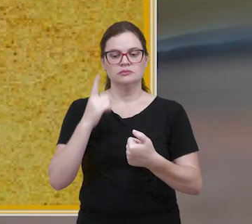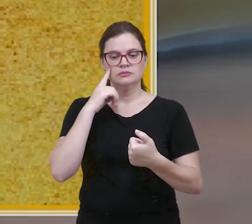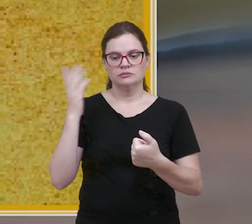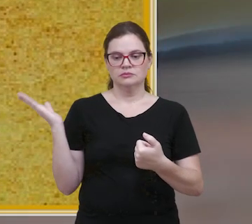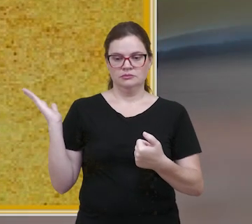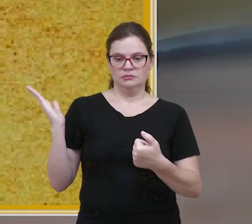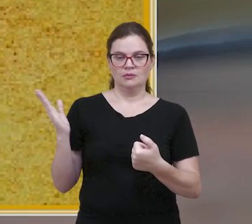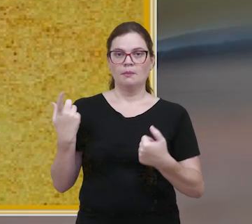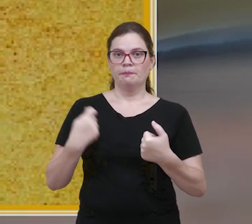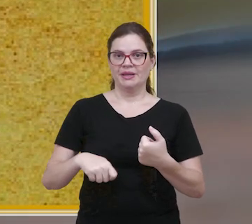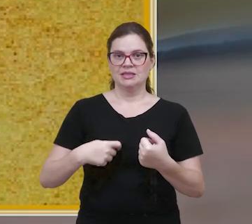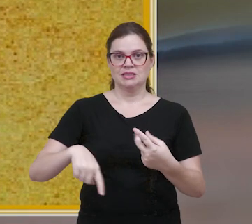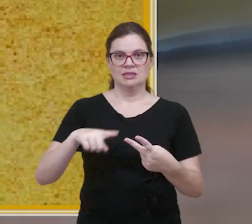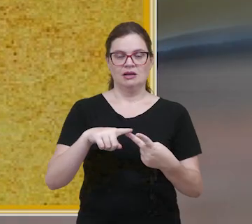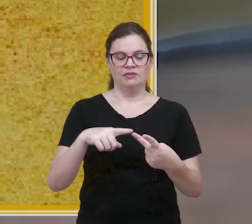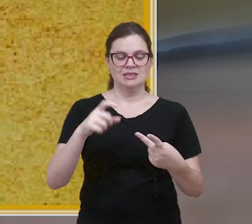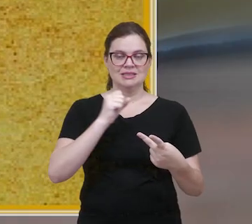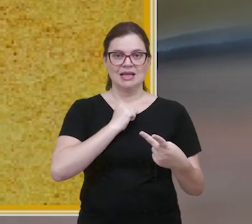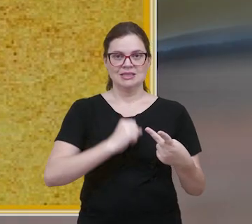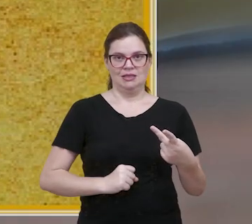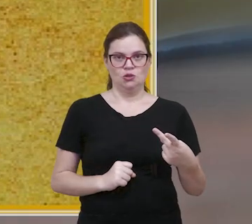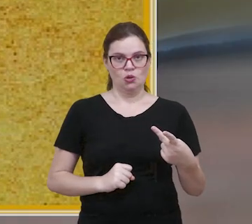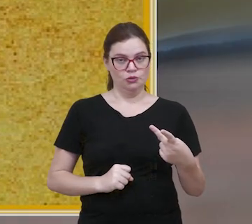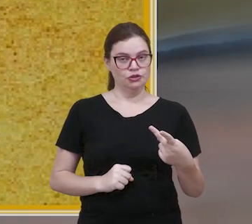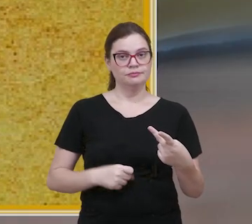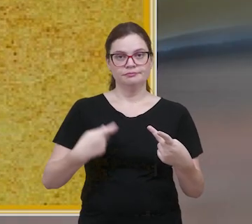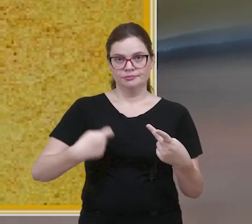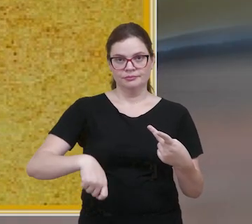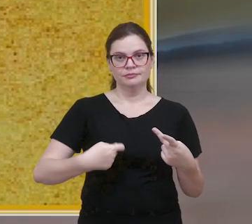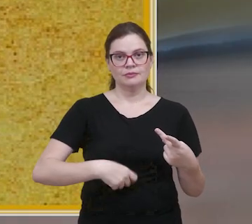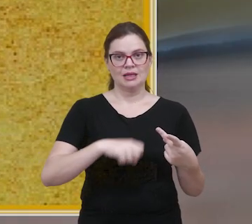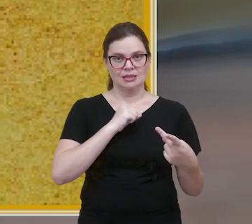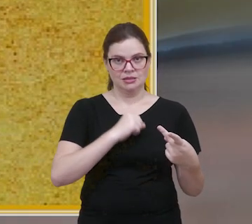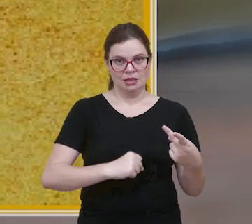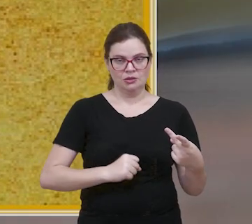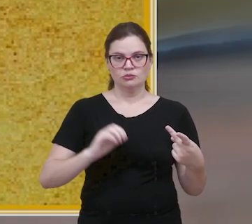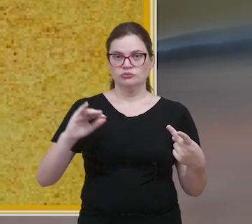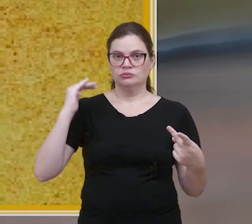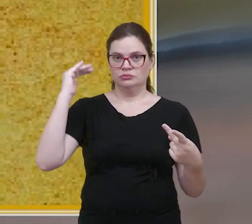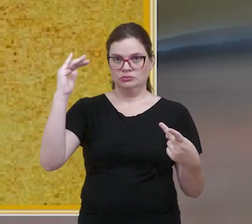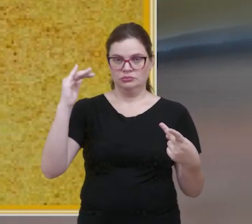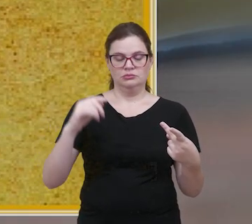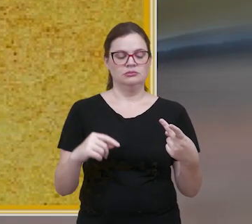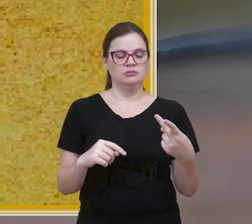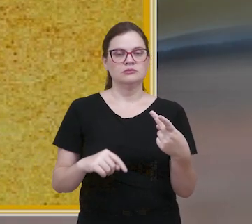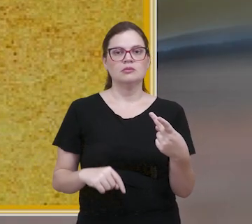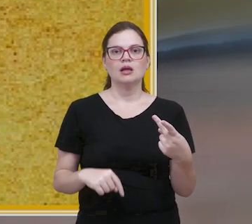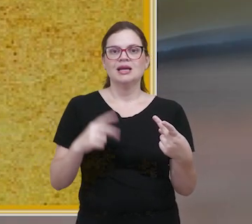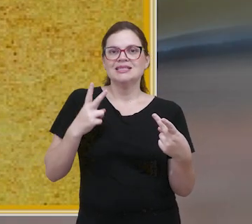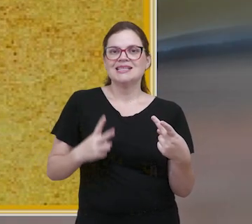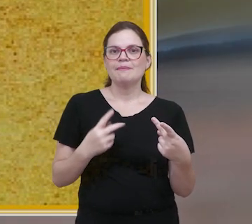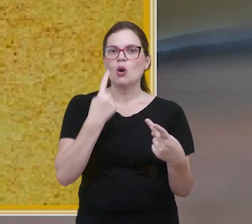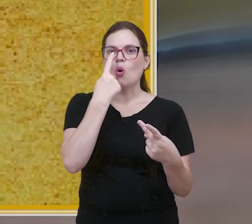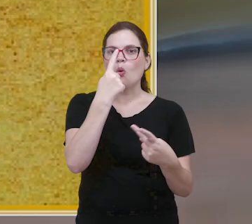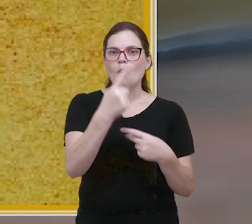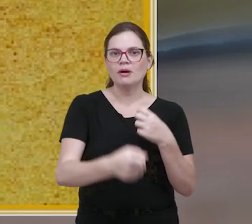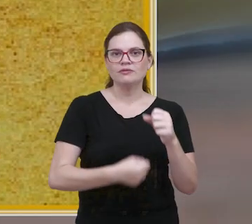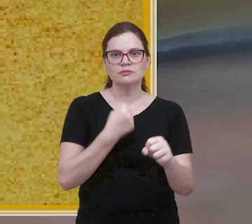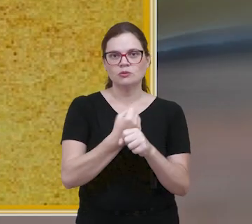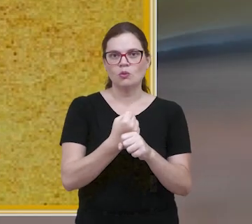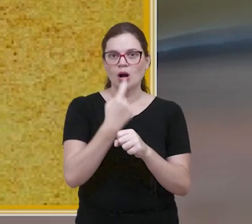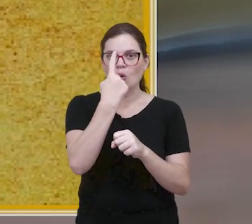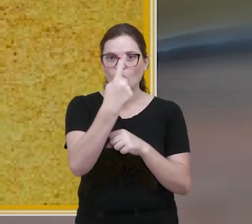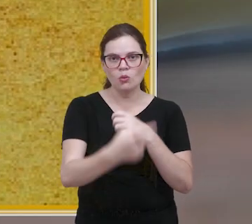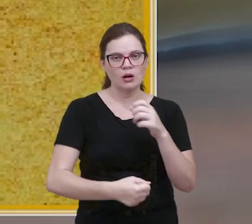aqui, o sacerdote, tinha um sacerdote e um sumo sacerdote. O sumo sacerdote entrava uma vez por ano no Santo dos Santos, né?